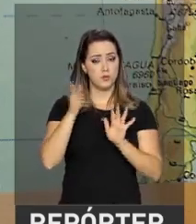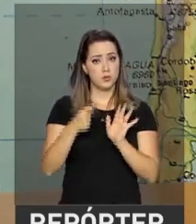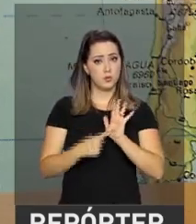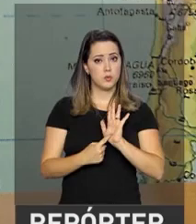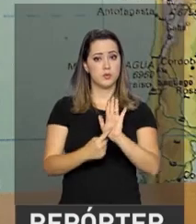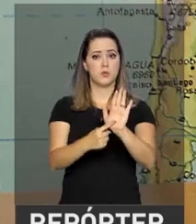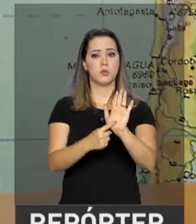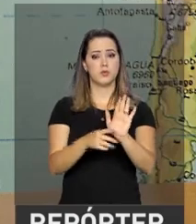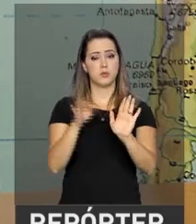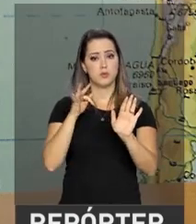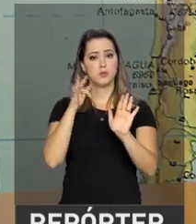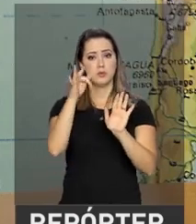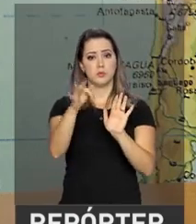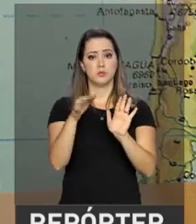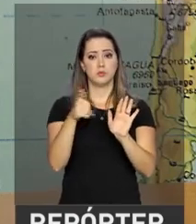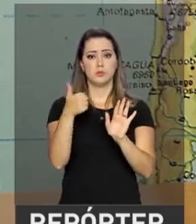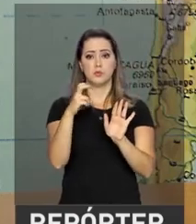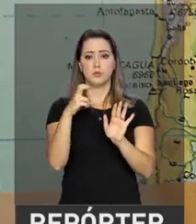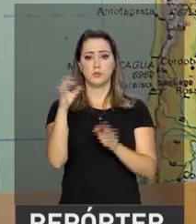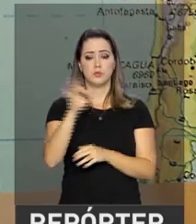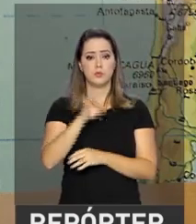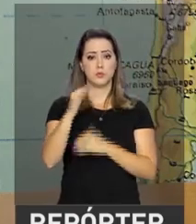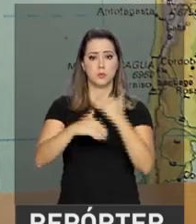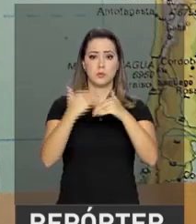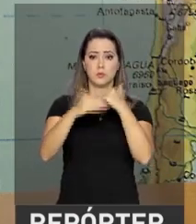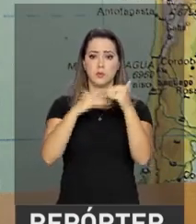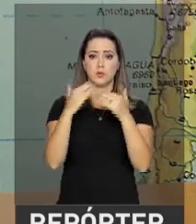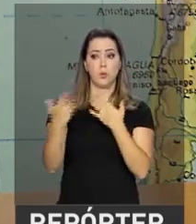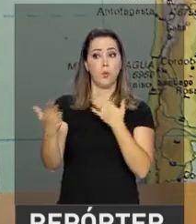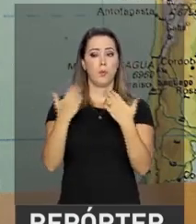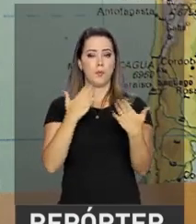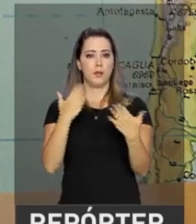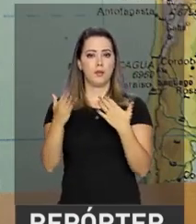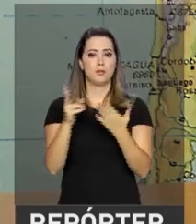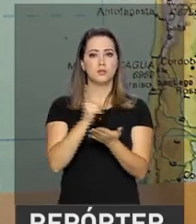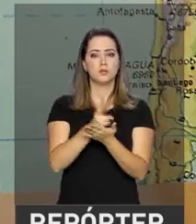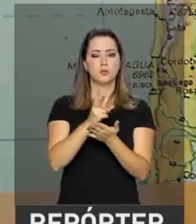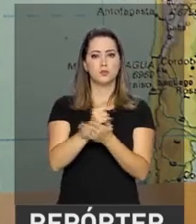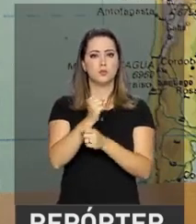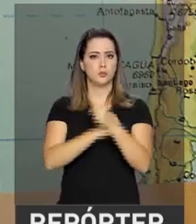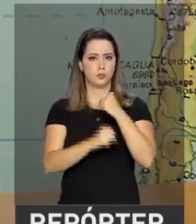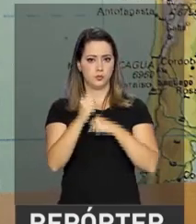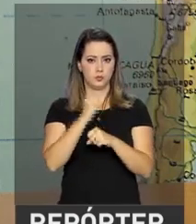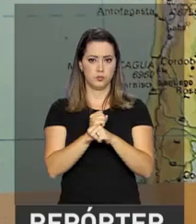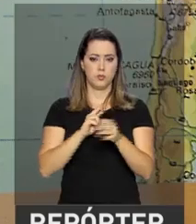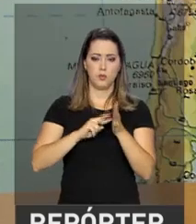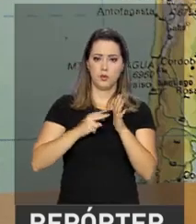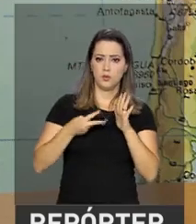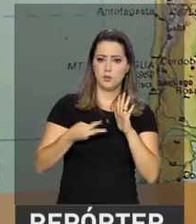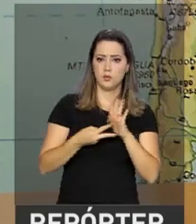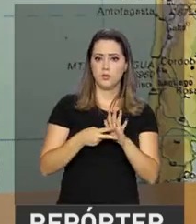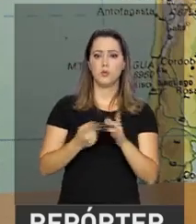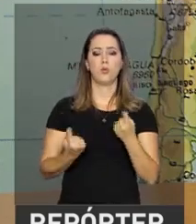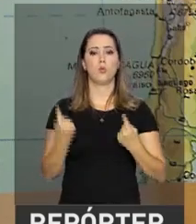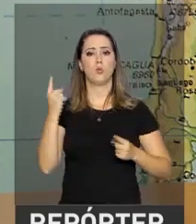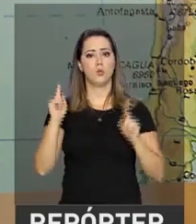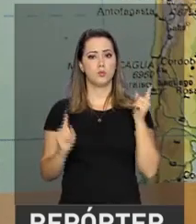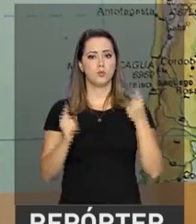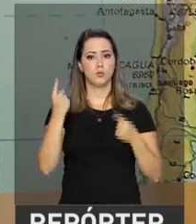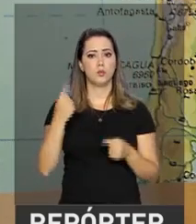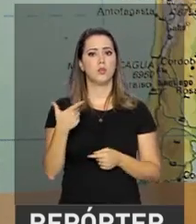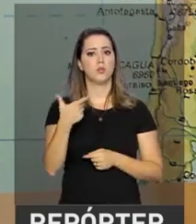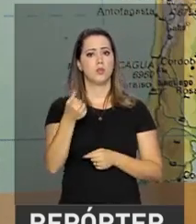a perspectiva de 15% de aumento comparado ao mesmo período do ano passado. Ou seja, o Carnaval